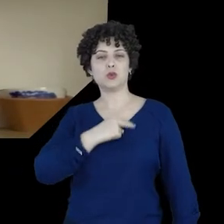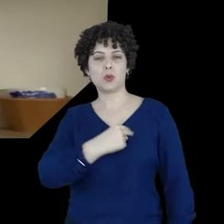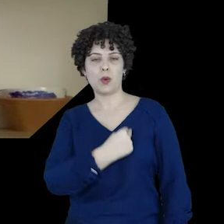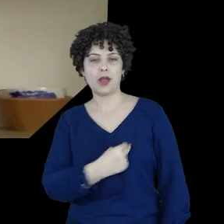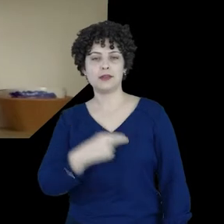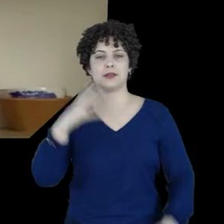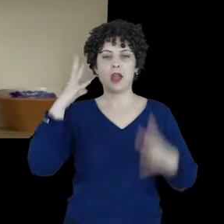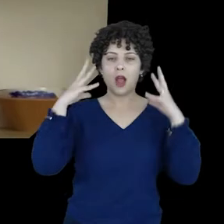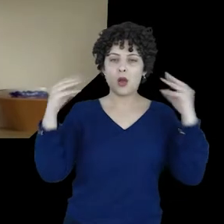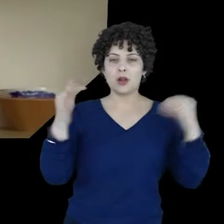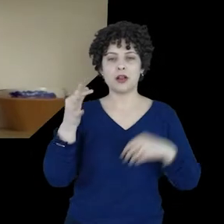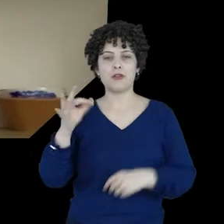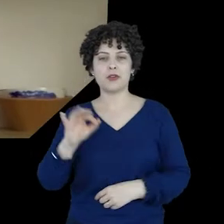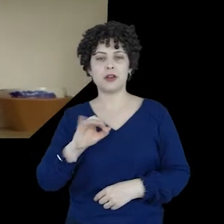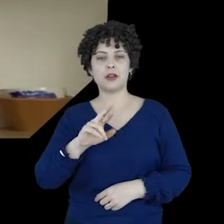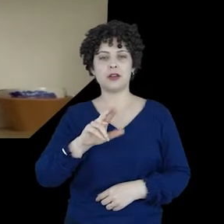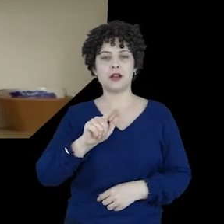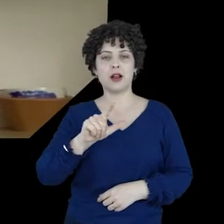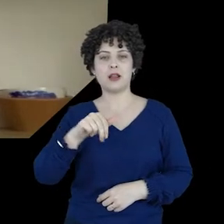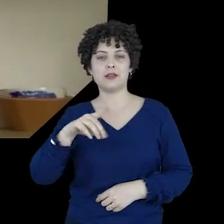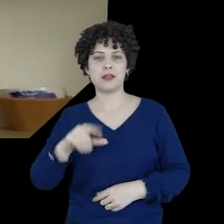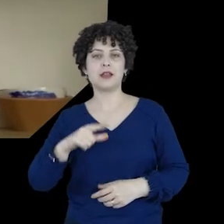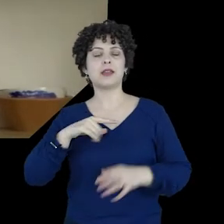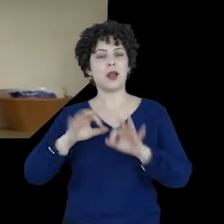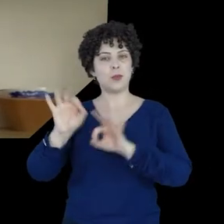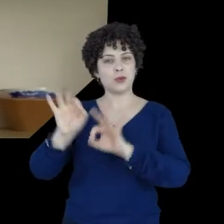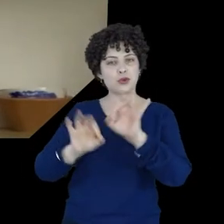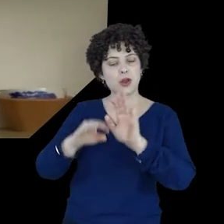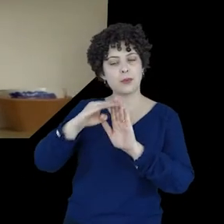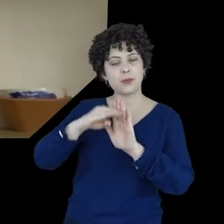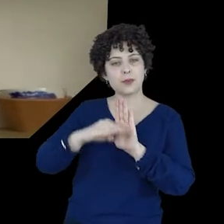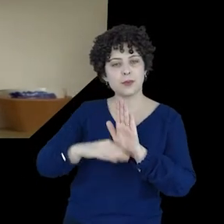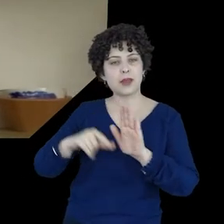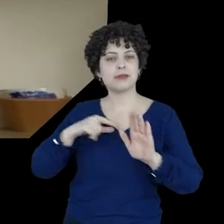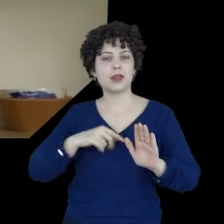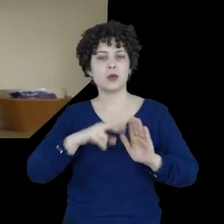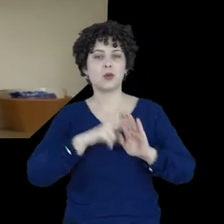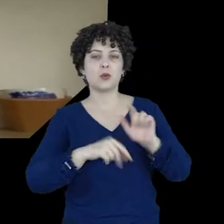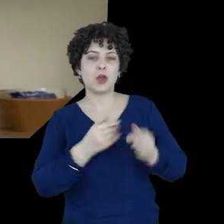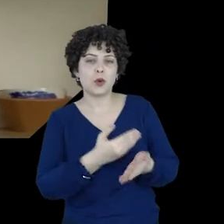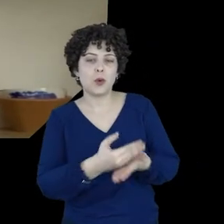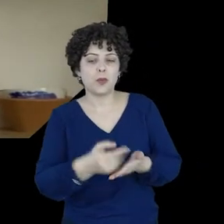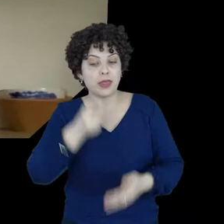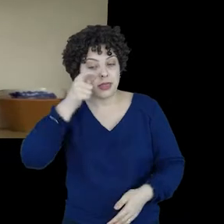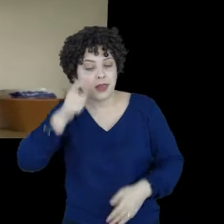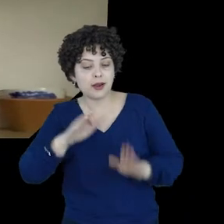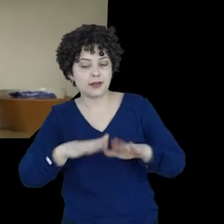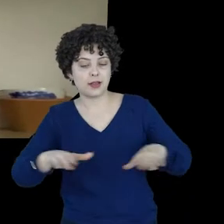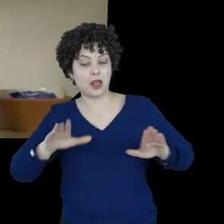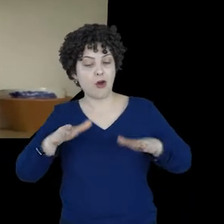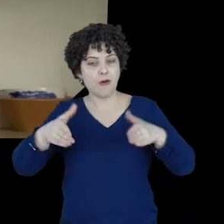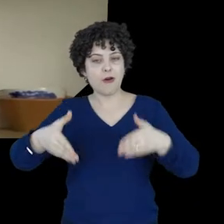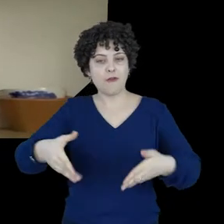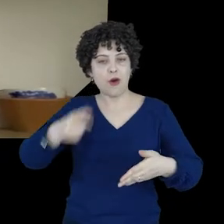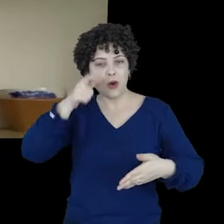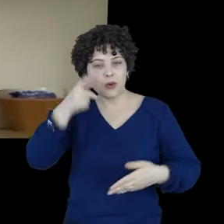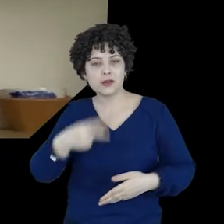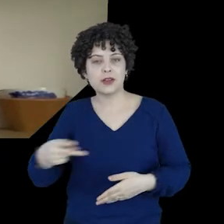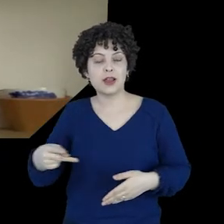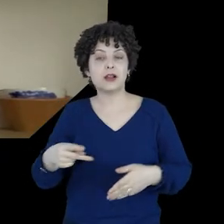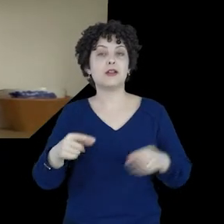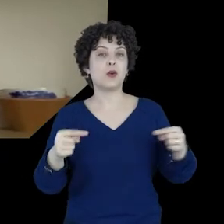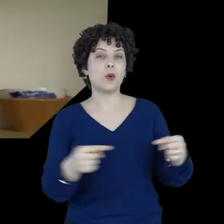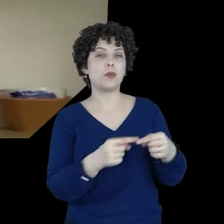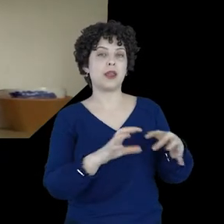Holanda, na França e na Irlanda que têm um projeto de código. Todos seguem o mesmo princípio de introduzir o melhor interesse da criança às leis de proteção de